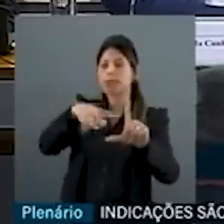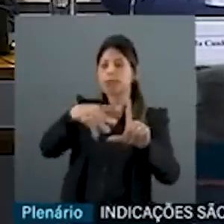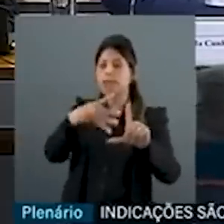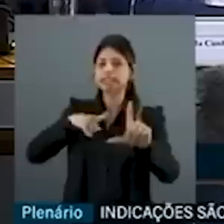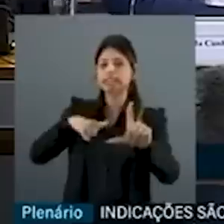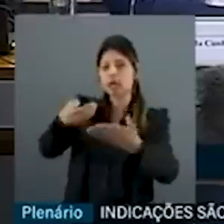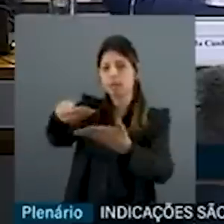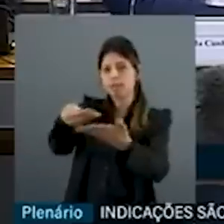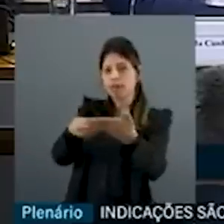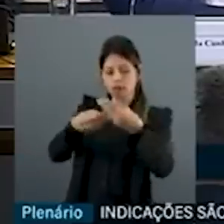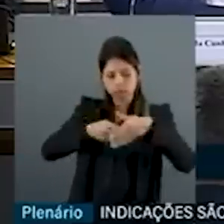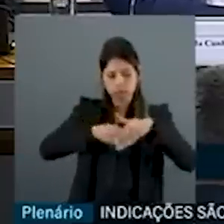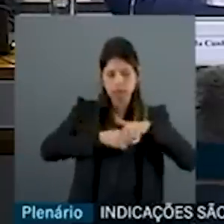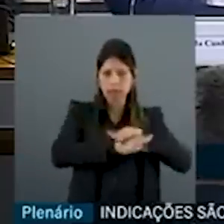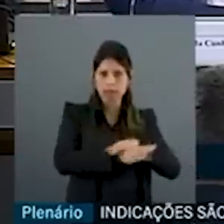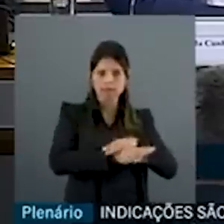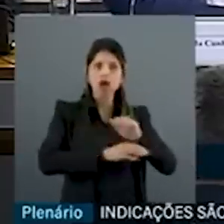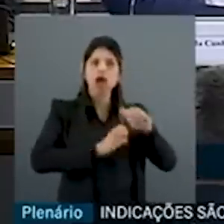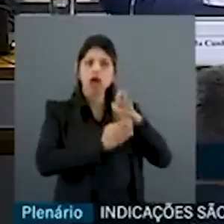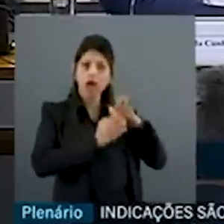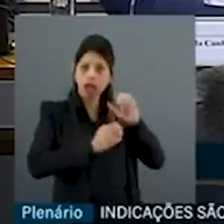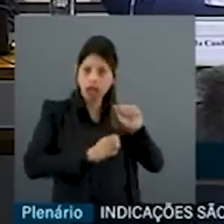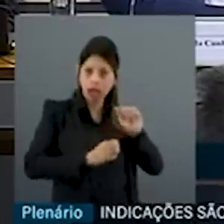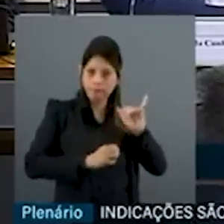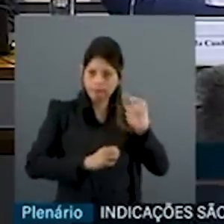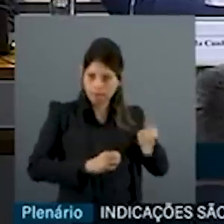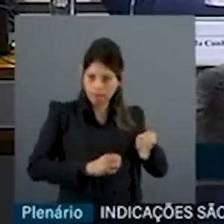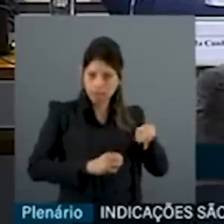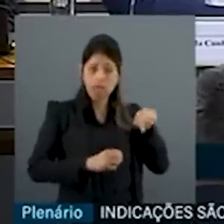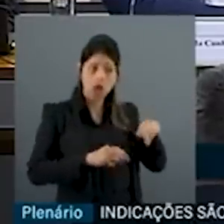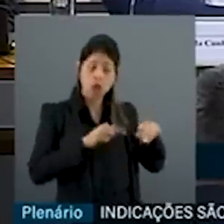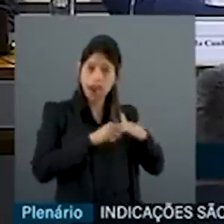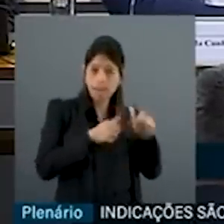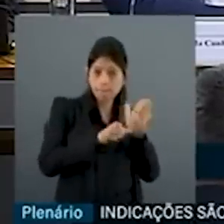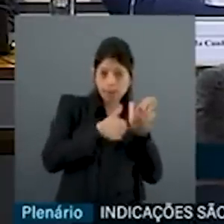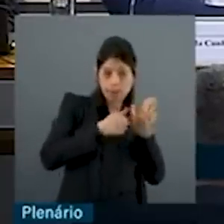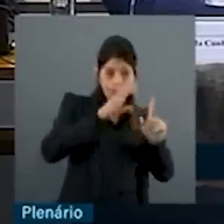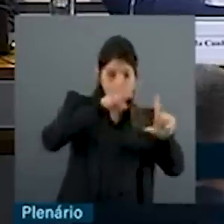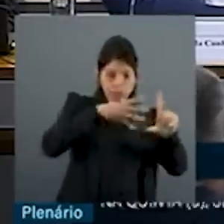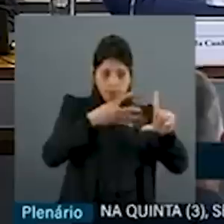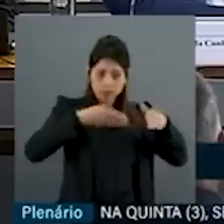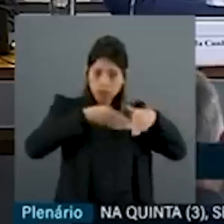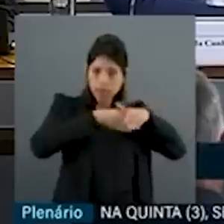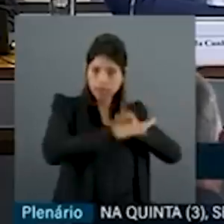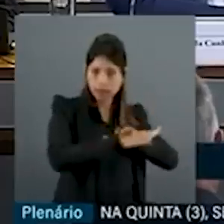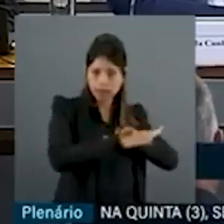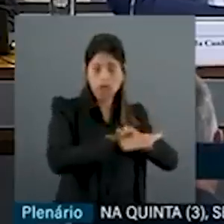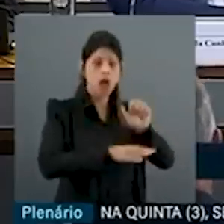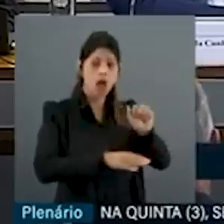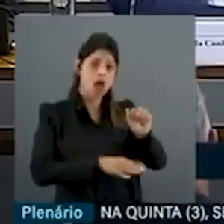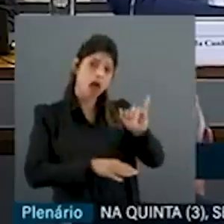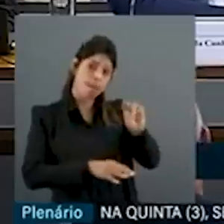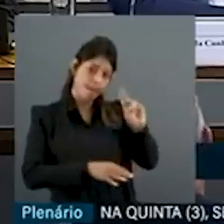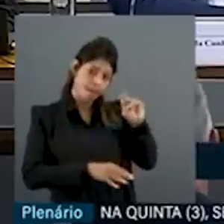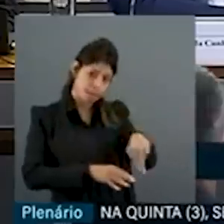futura. Certo? Essa primeira planilha ficou arquivada na Agência Brasileira de Inteligência. Portanto, a